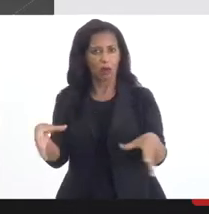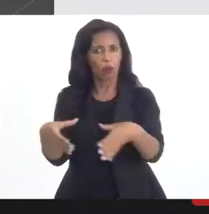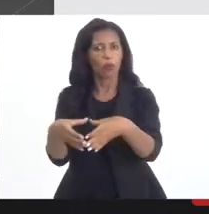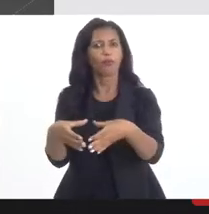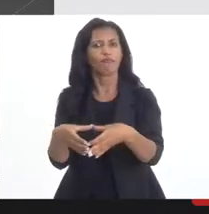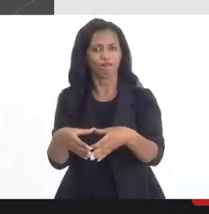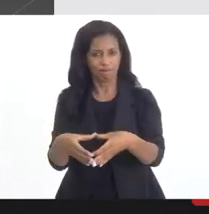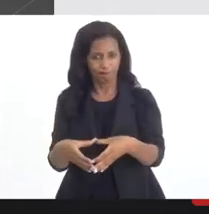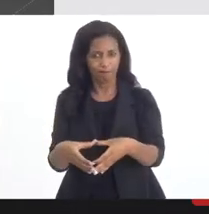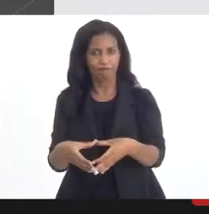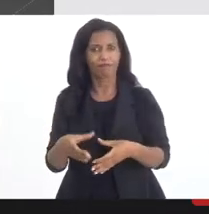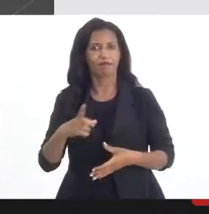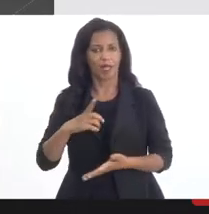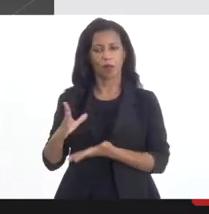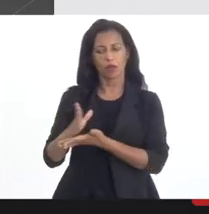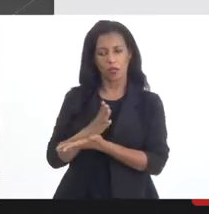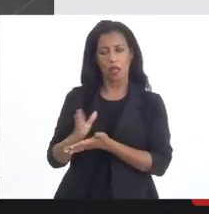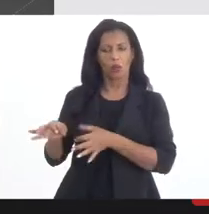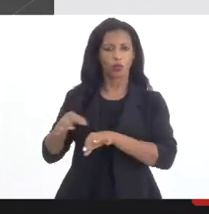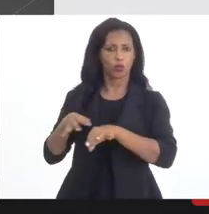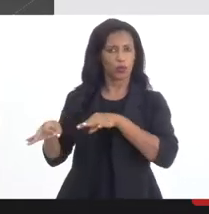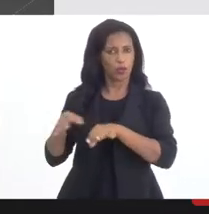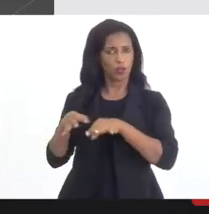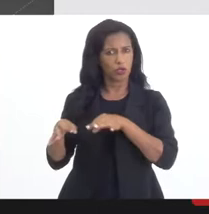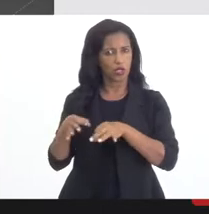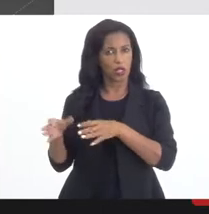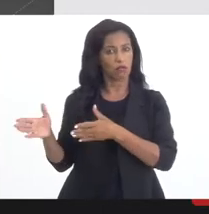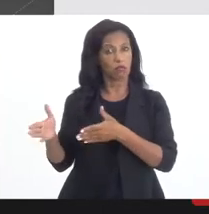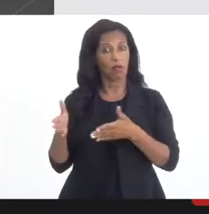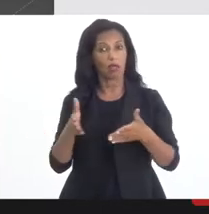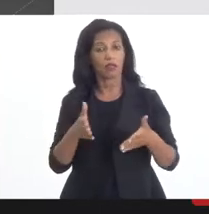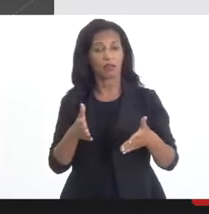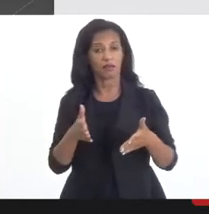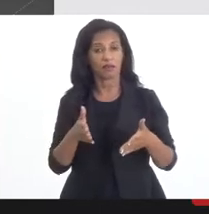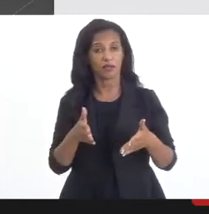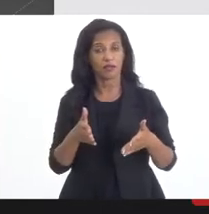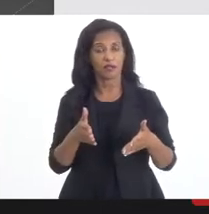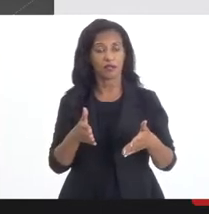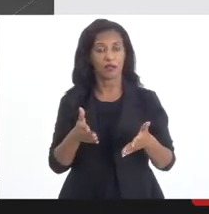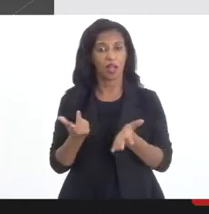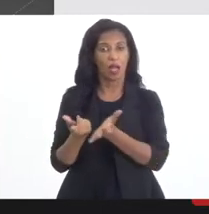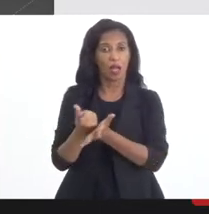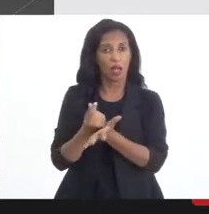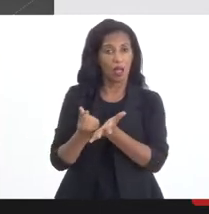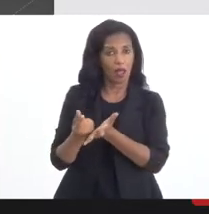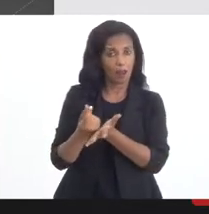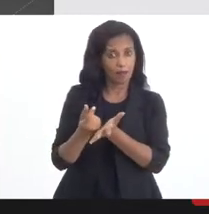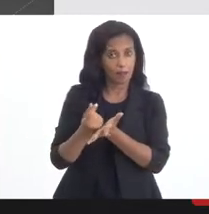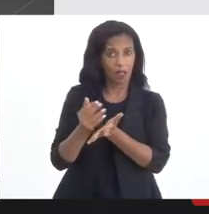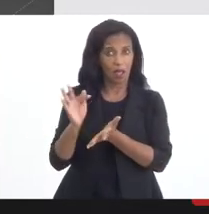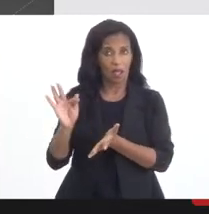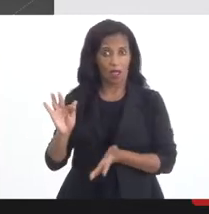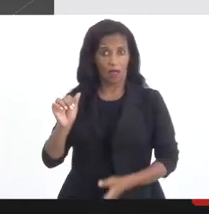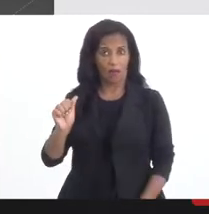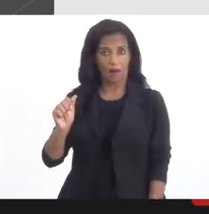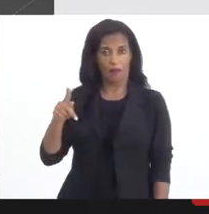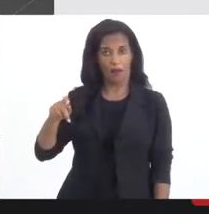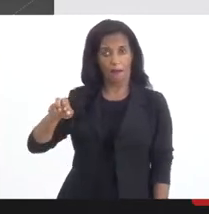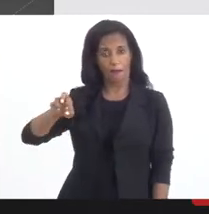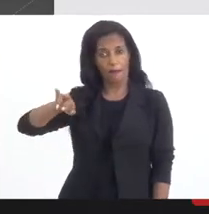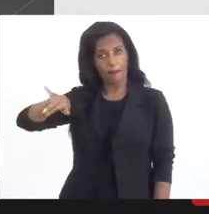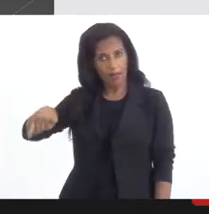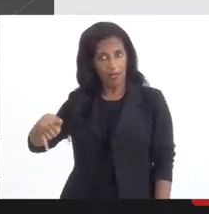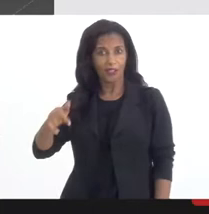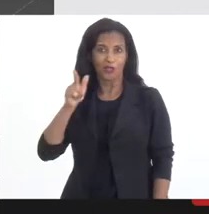comunidade. Temos alguns projetos de extensão através de captação de recursos da FAPERJ, projetos da FAPERJ que